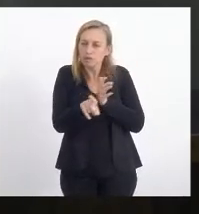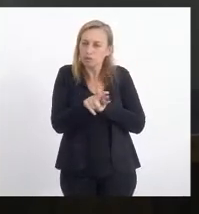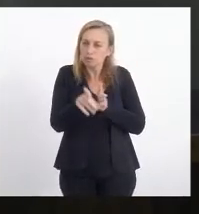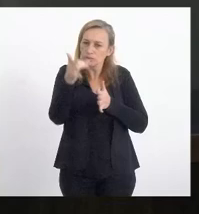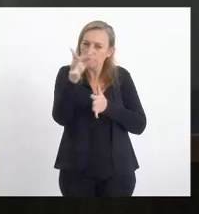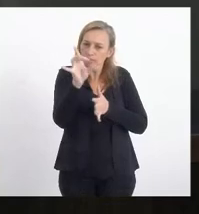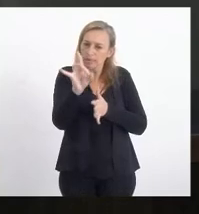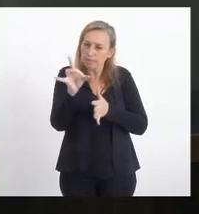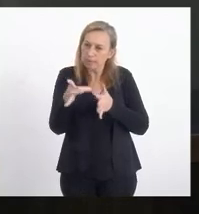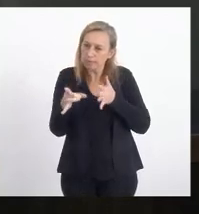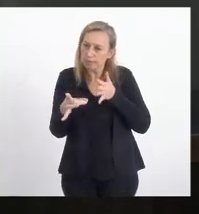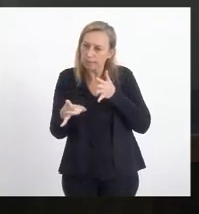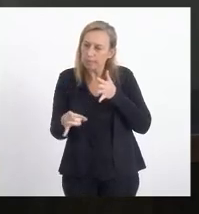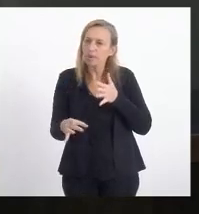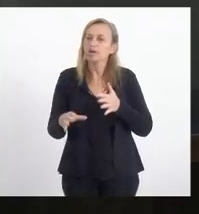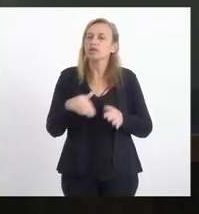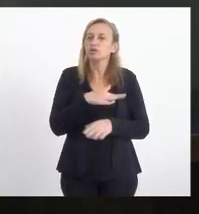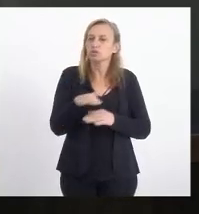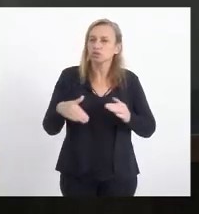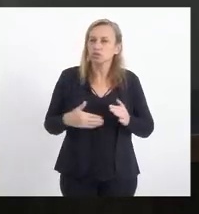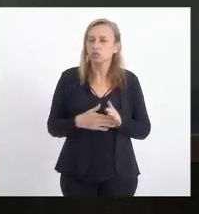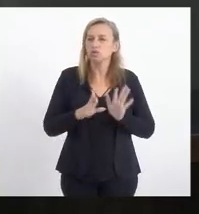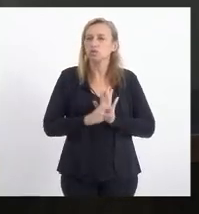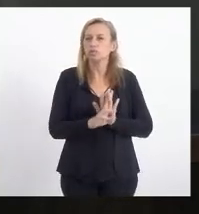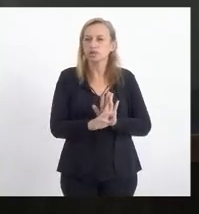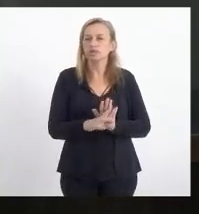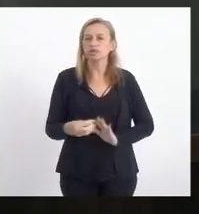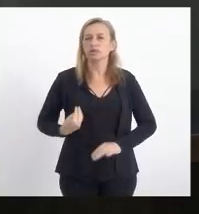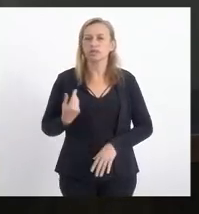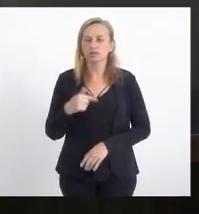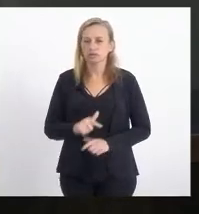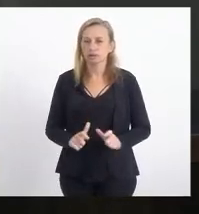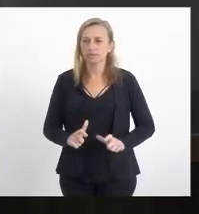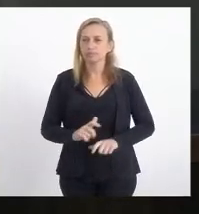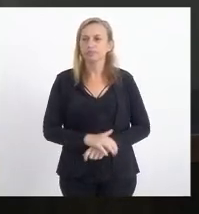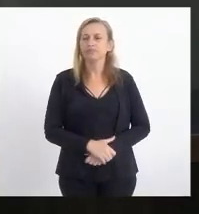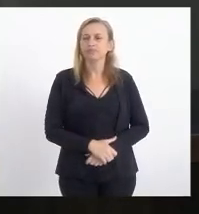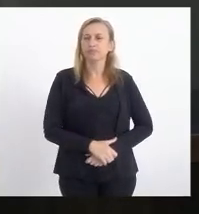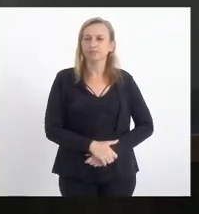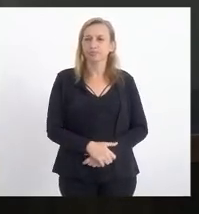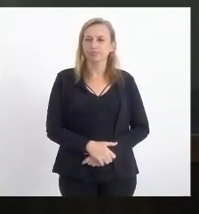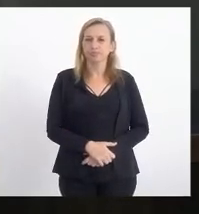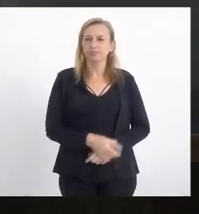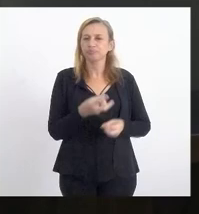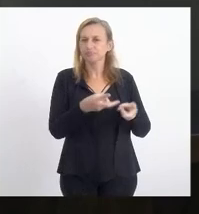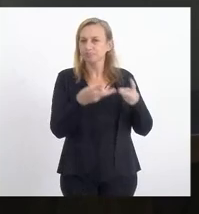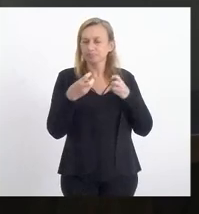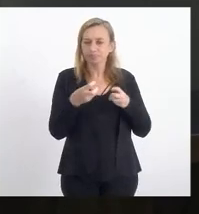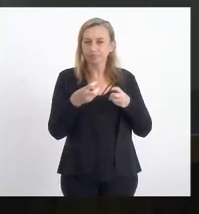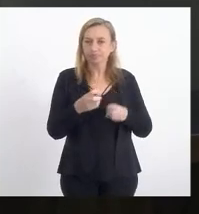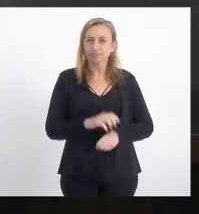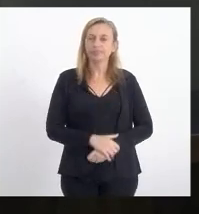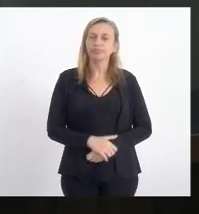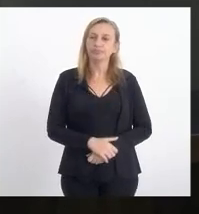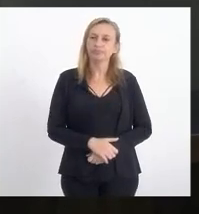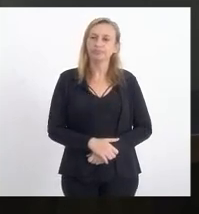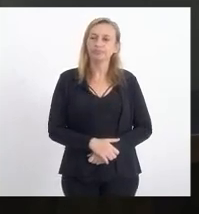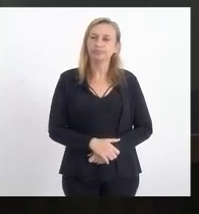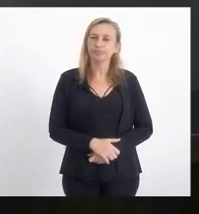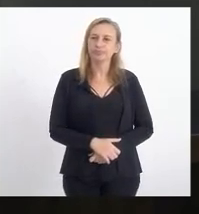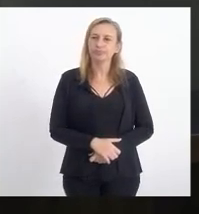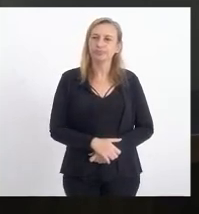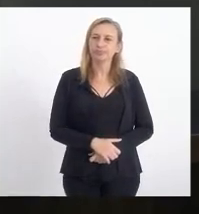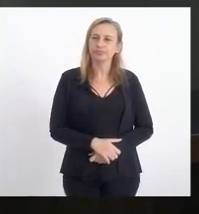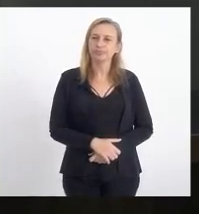perguntas da plateia dos convidados das representações que que estavam é o que eu percebi sem exagero nos números